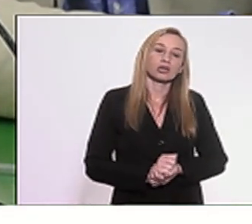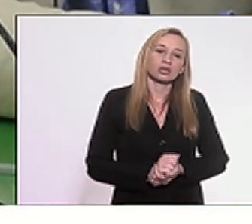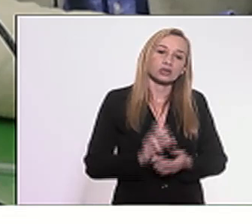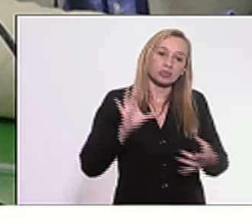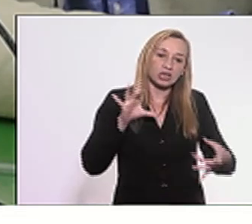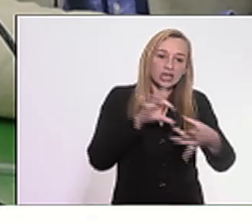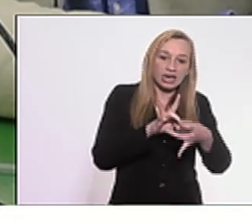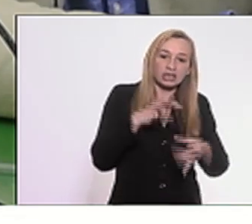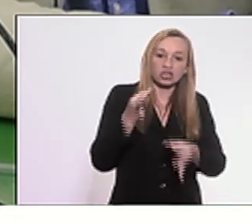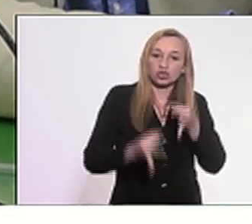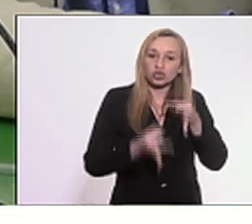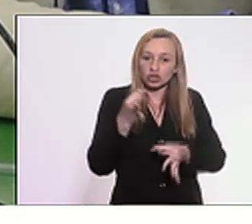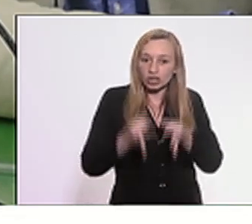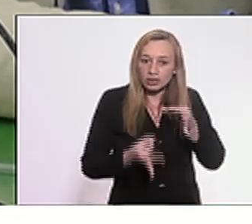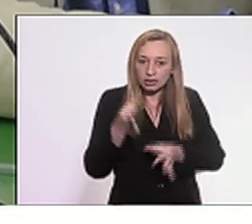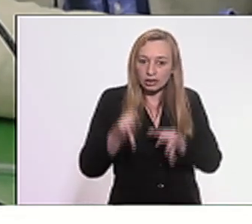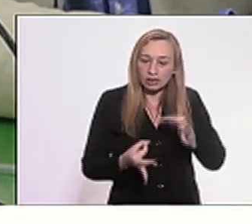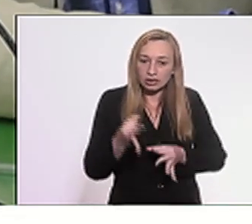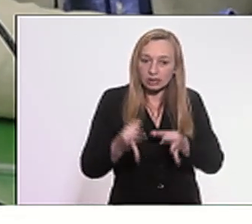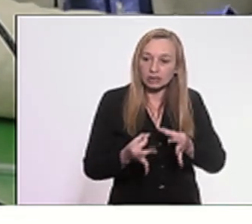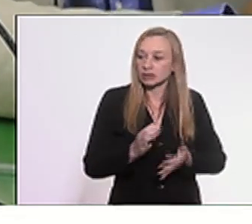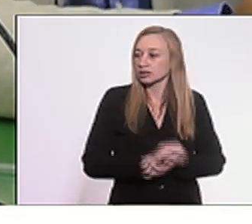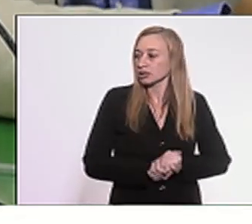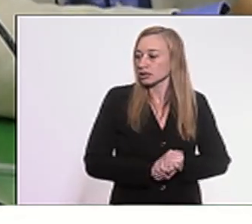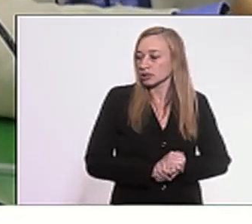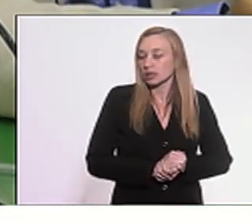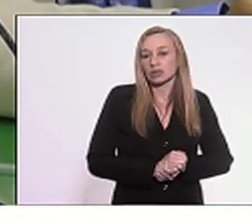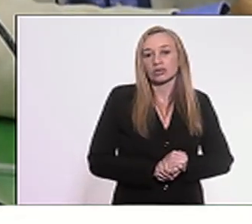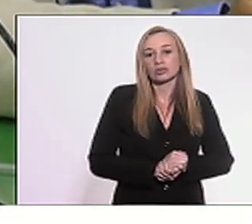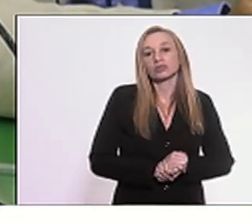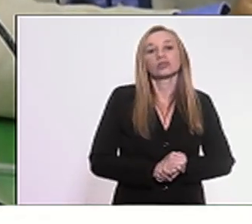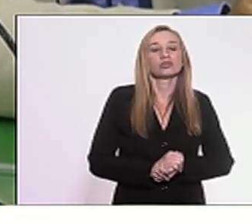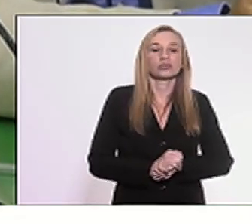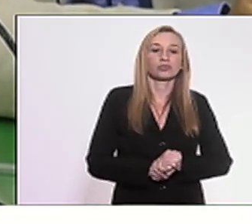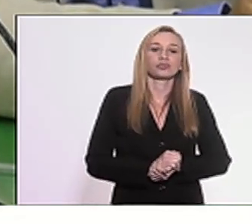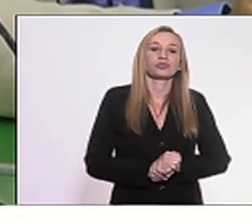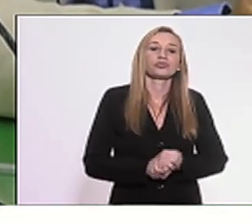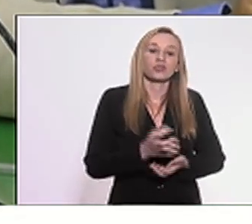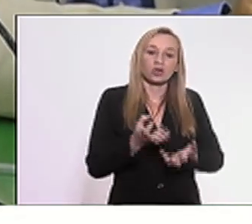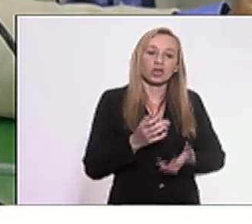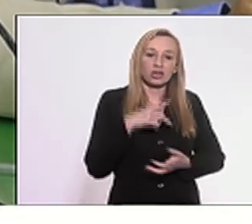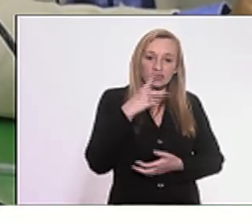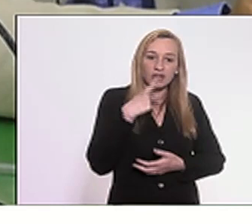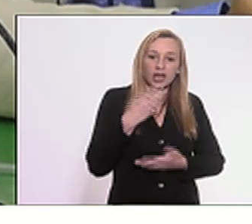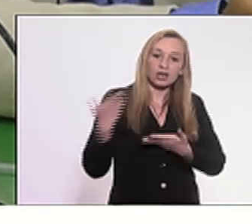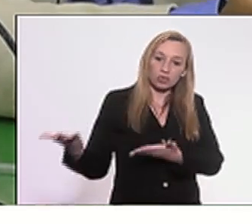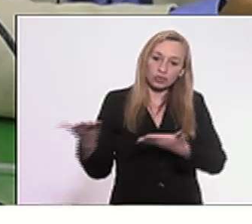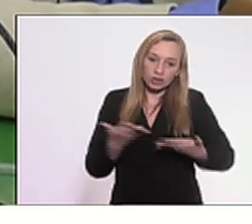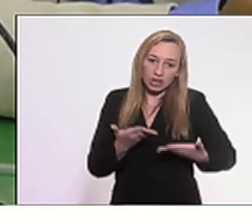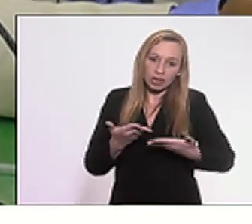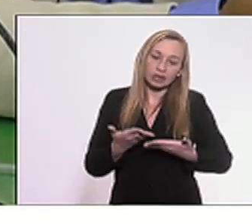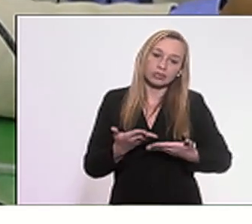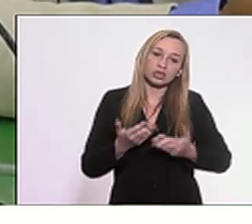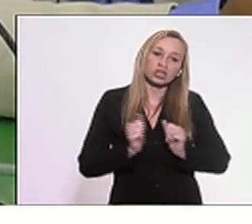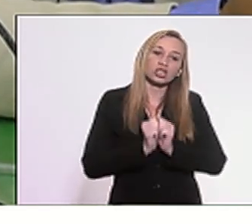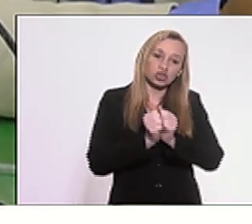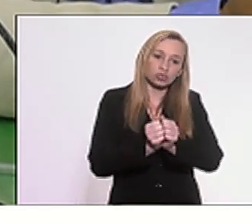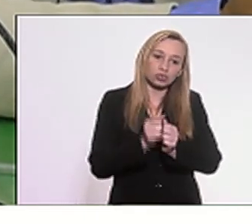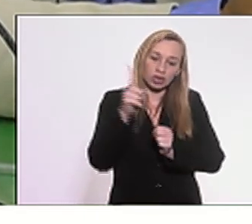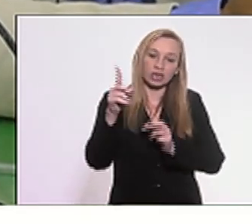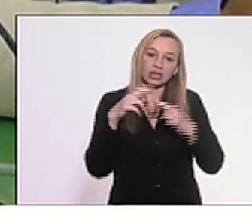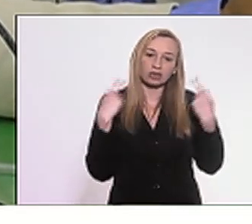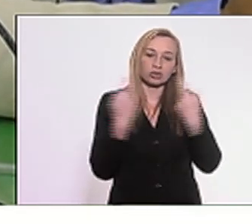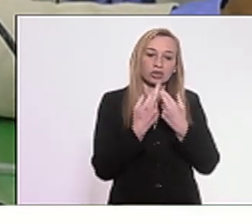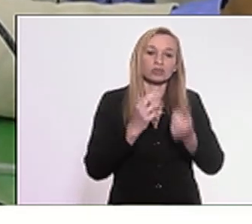à justiça e à legalidade. Então, só essa intervenção que eu queria fazer e convidar o senhor para estar presente lá nessa